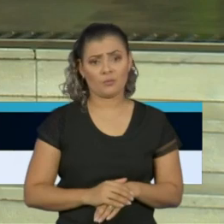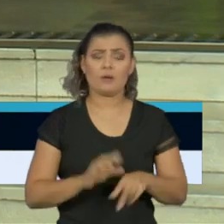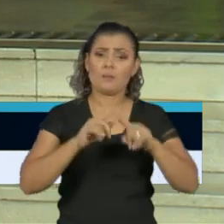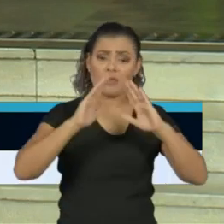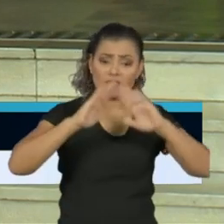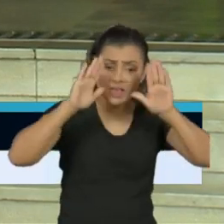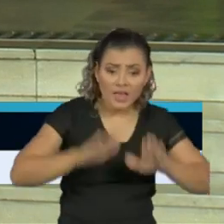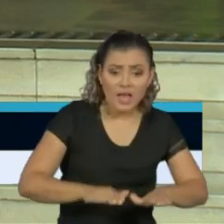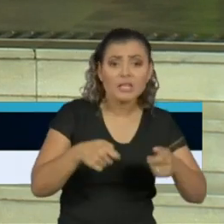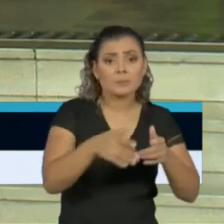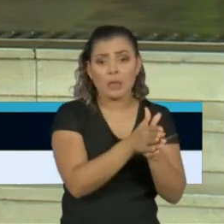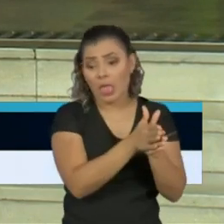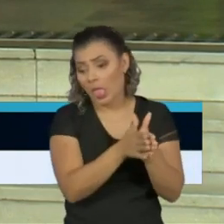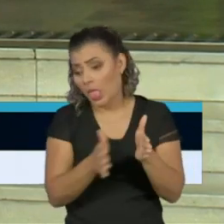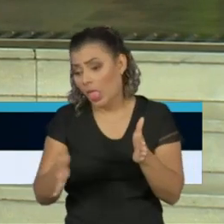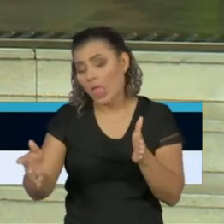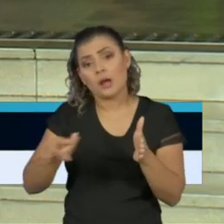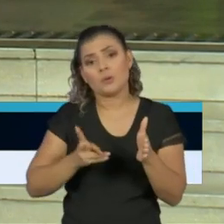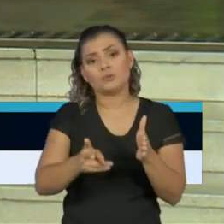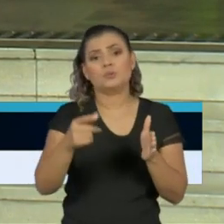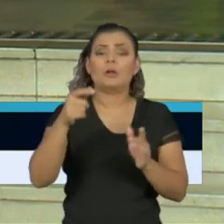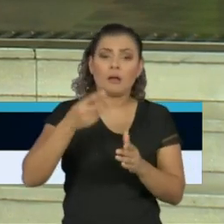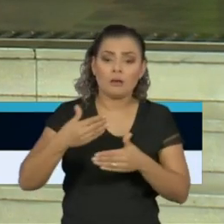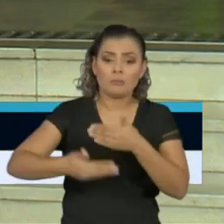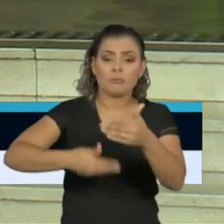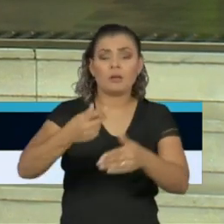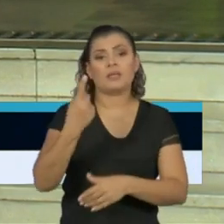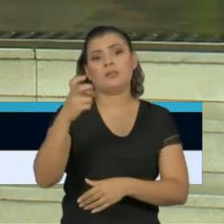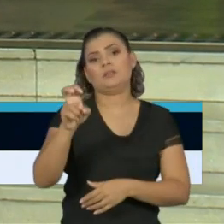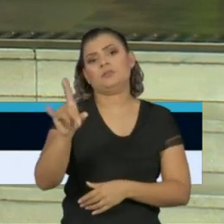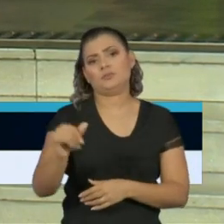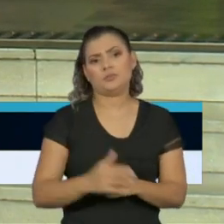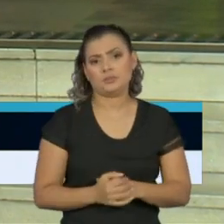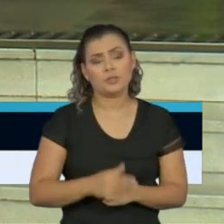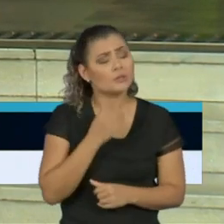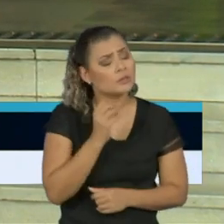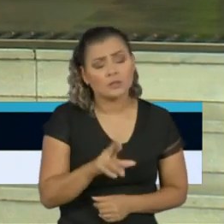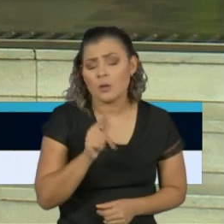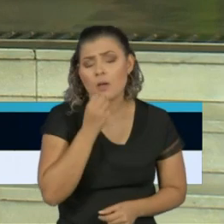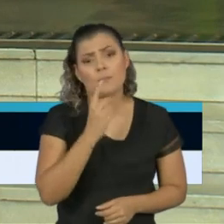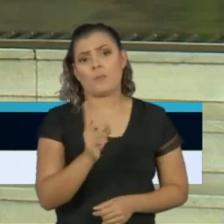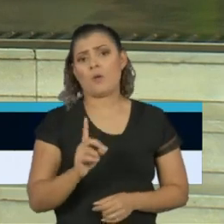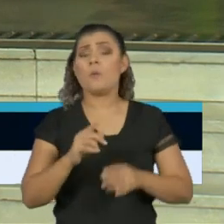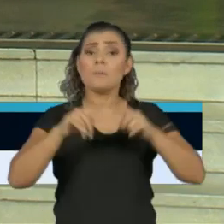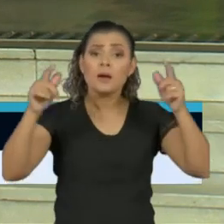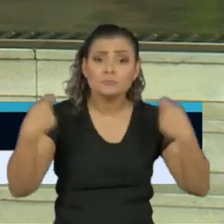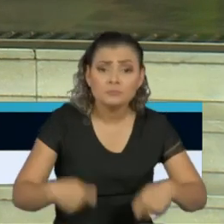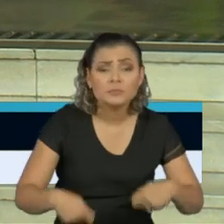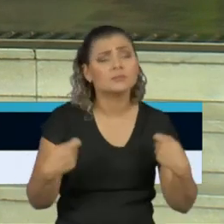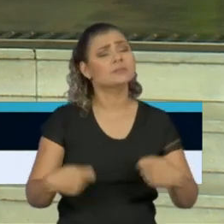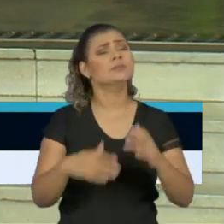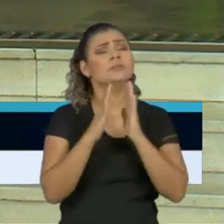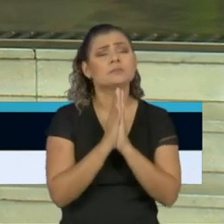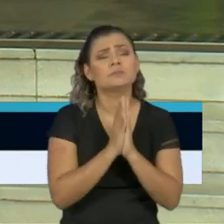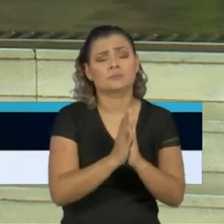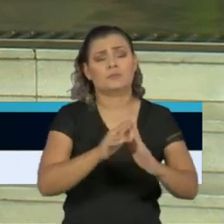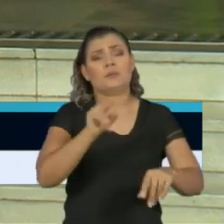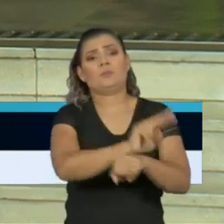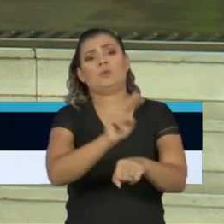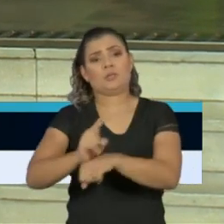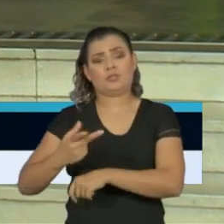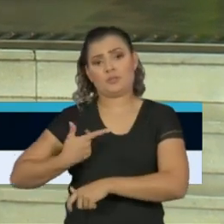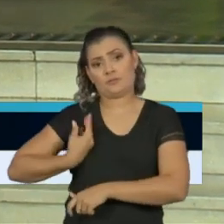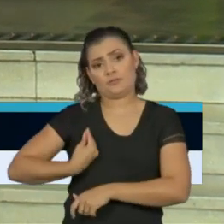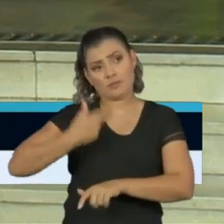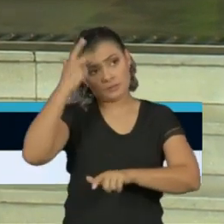o período de quarentena para mais 15 dias, mas isto é necessário para proteger vidas. Não